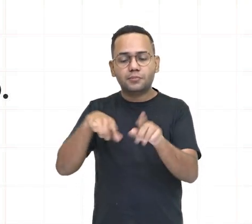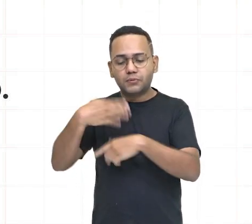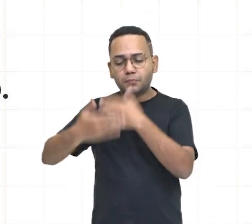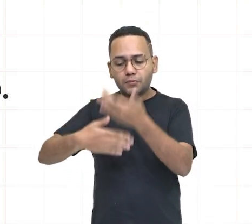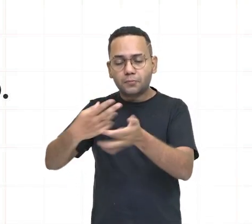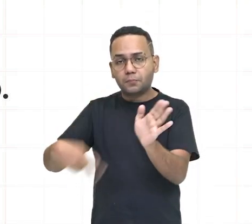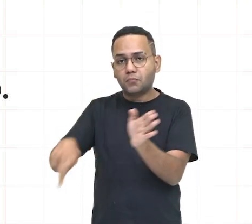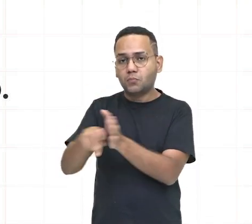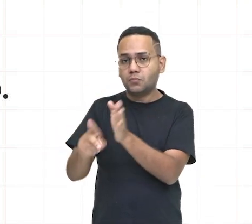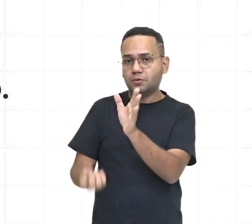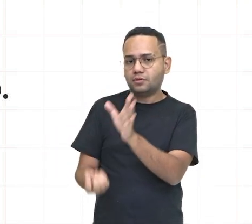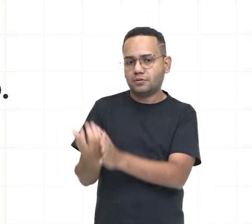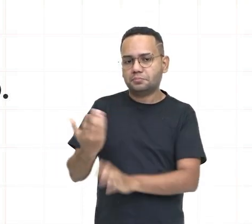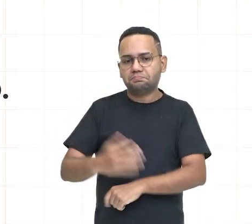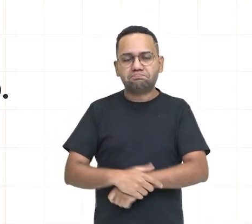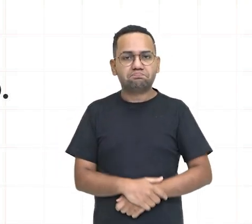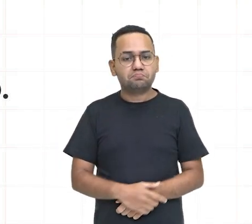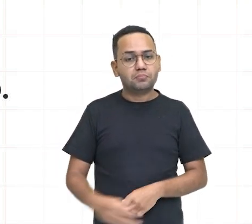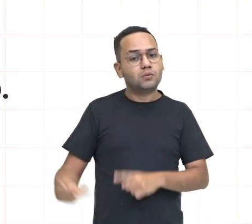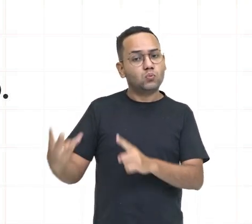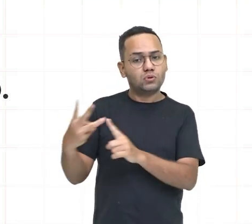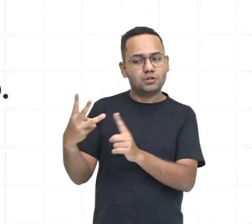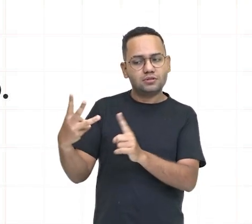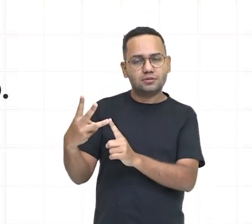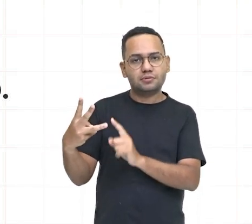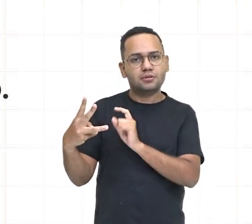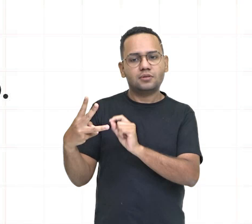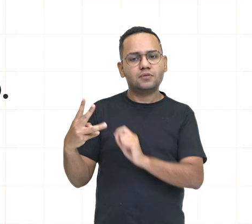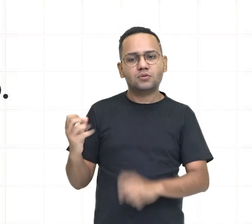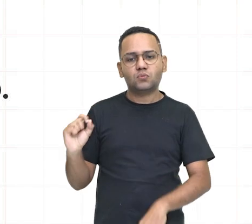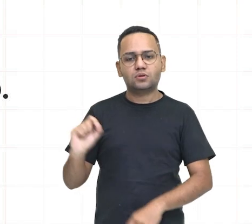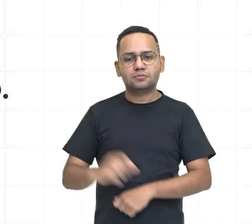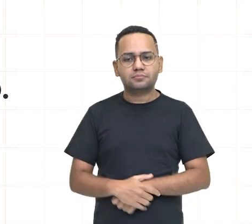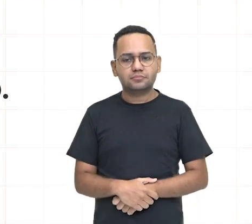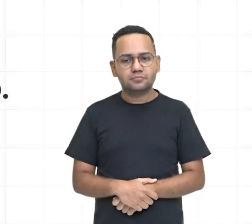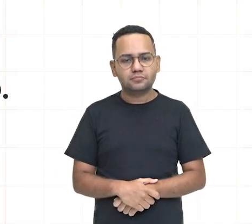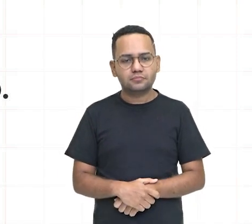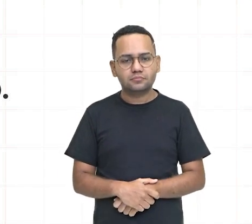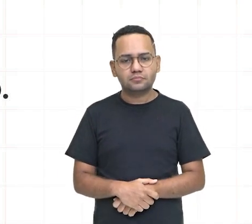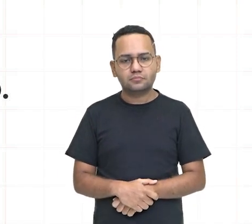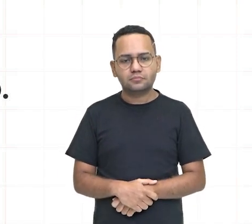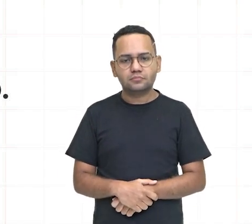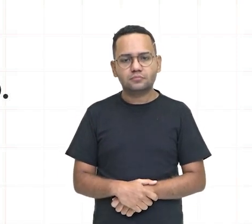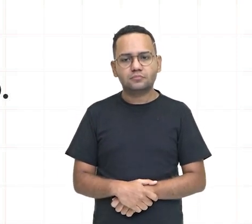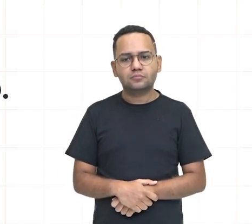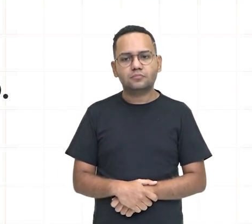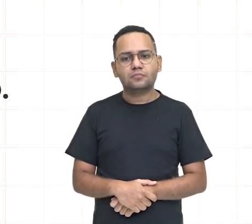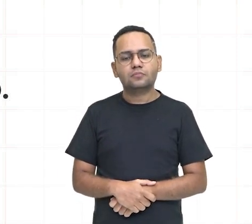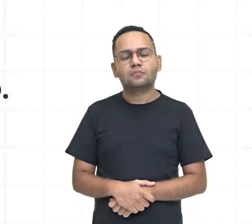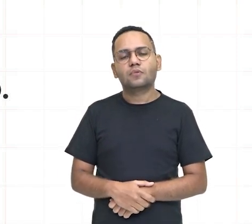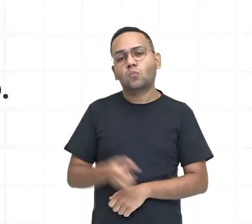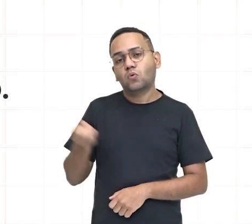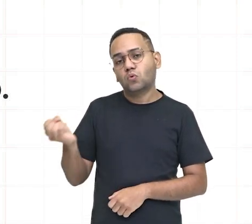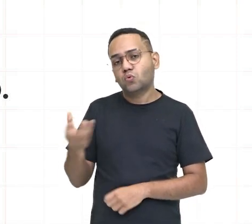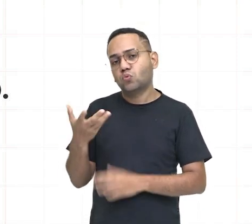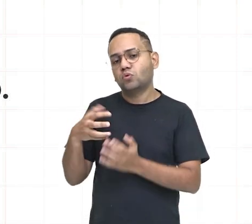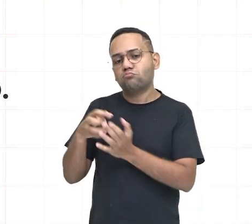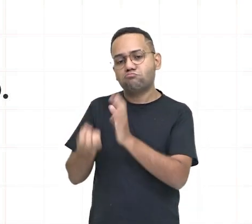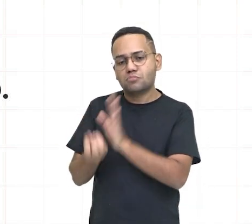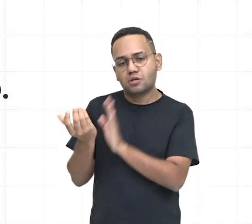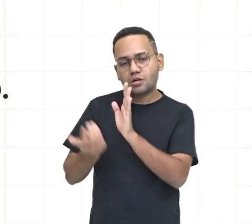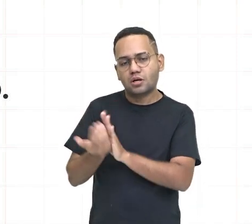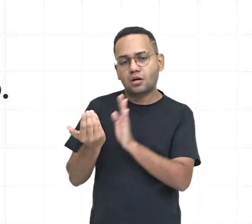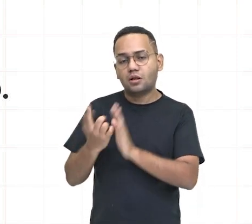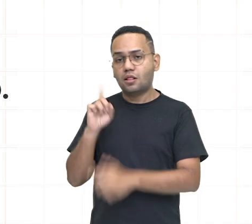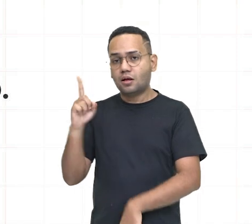longo do tempo. Na terceira revolução industrial, então, surgiu um novo sistema de produção no Japão, que foi chamado